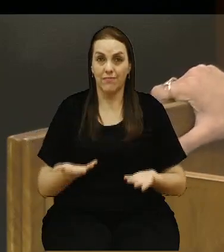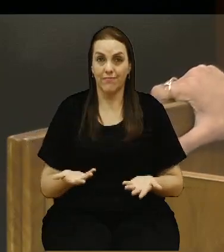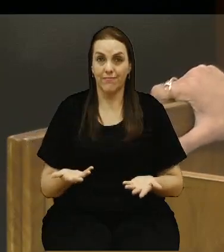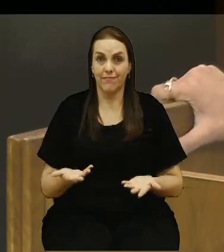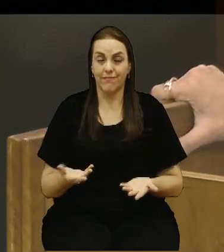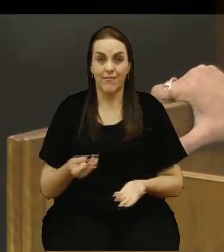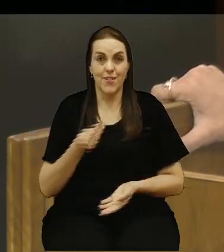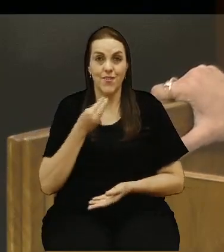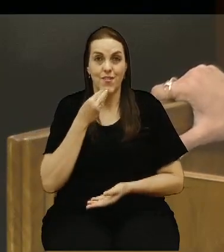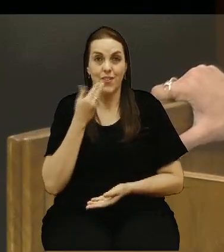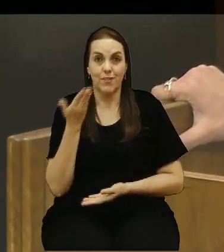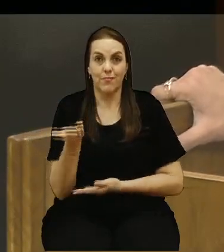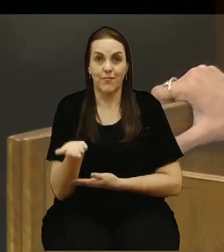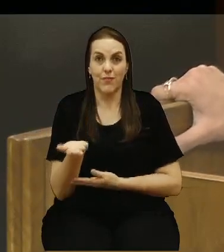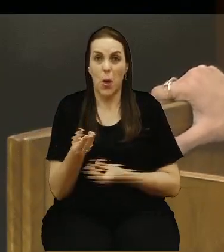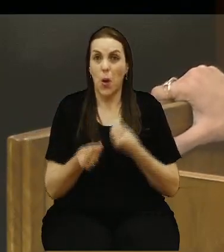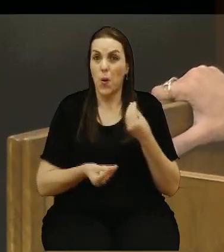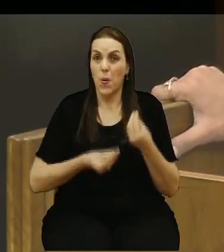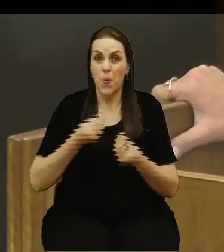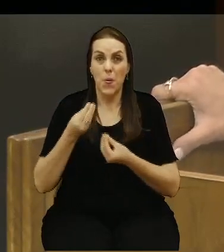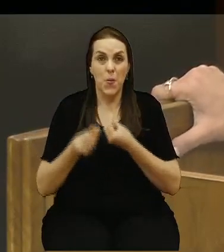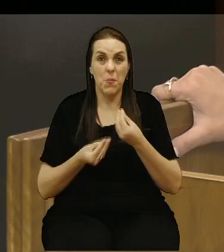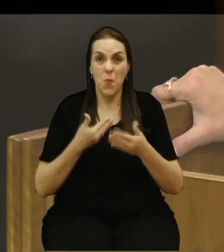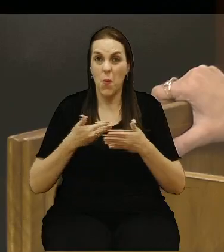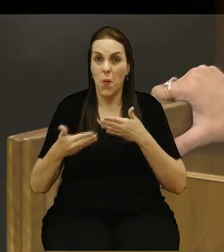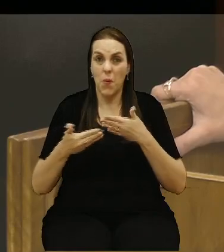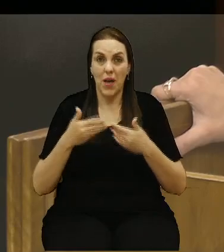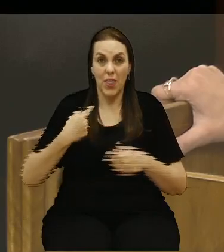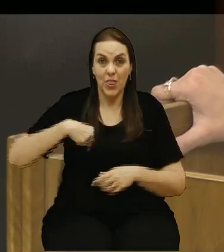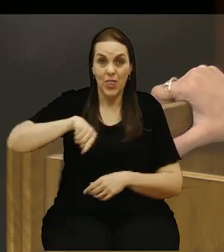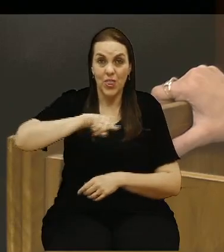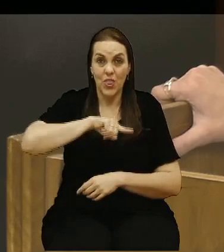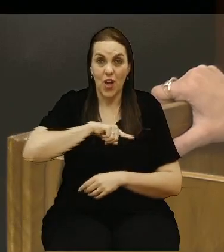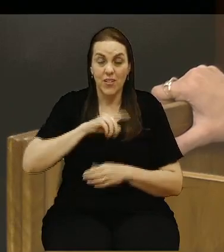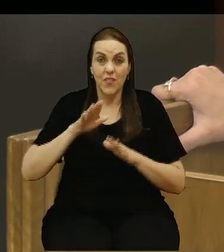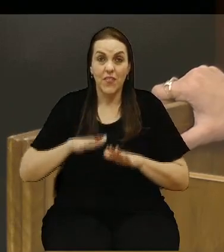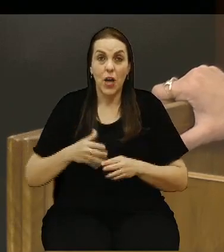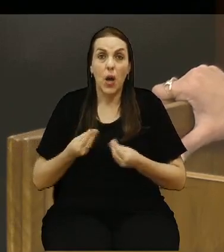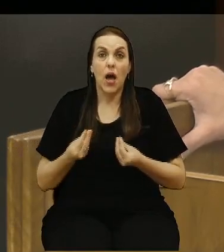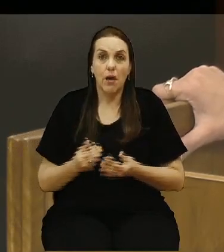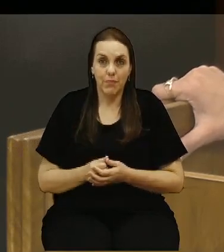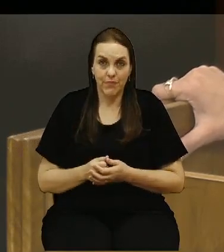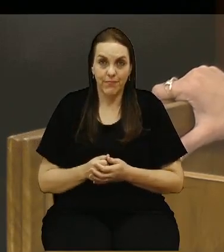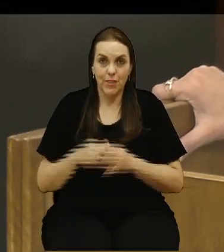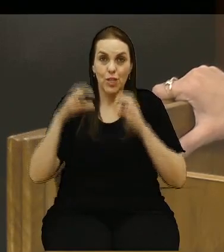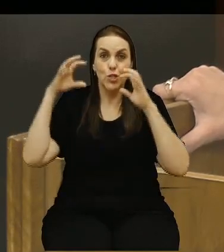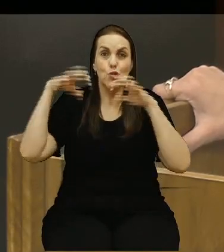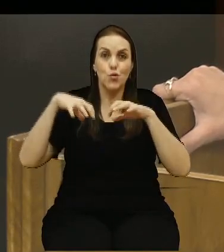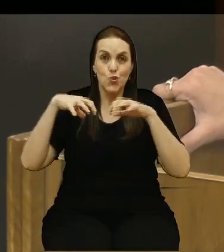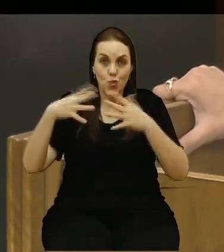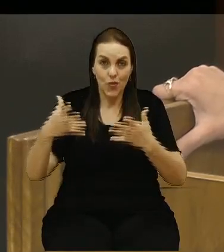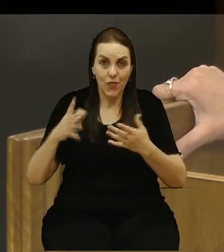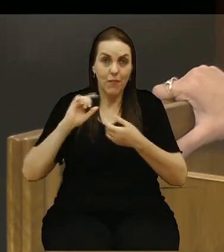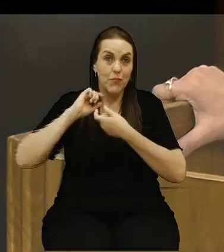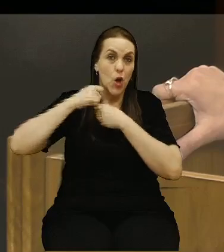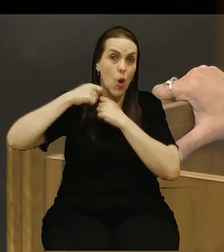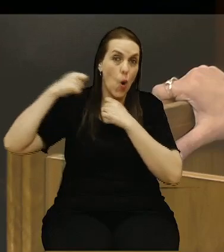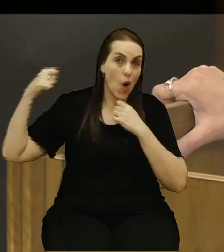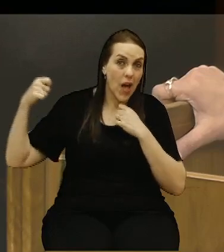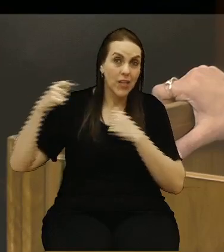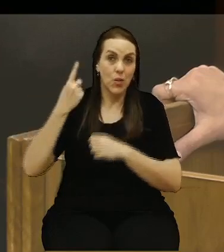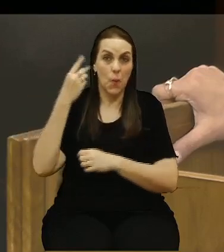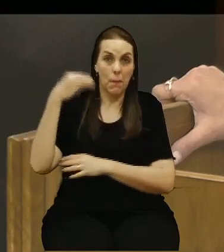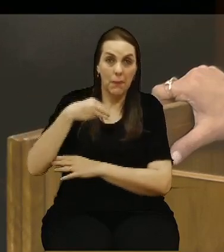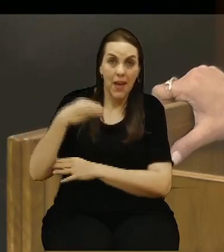vocês como qualquer um de nós ficaria. Passando na chuva, acorrentado com uma corrente de 1